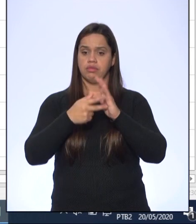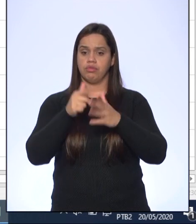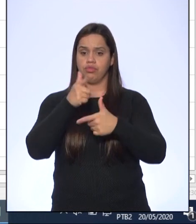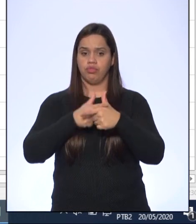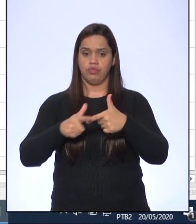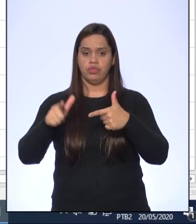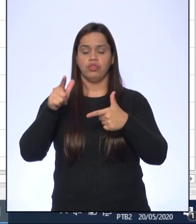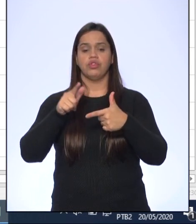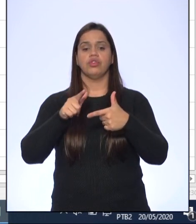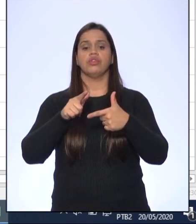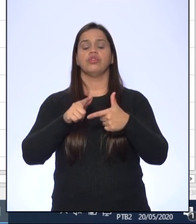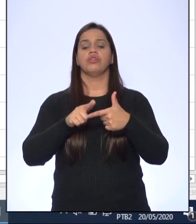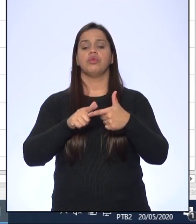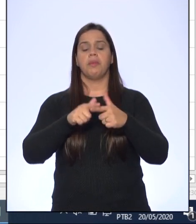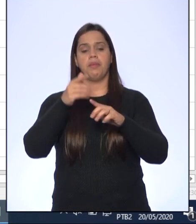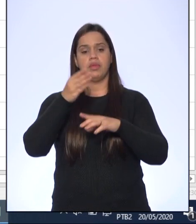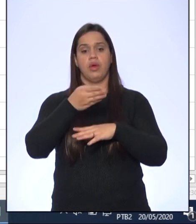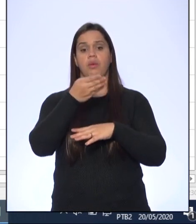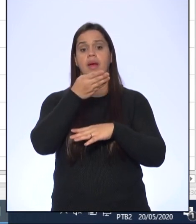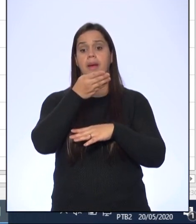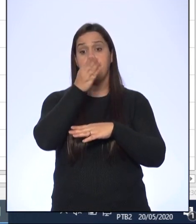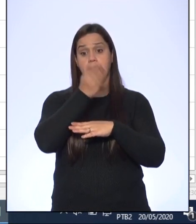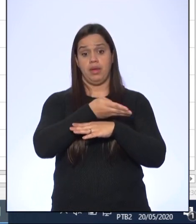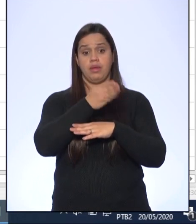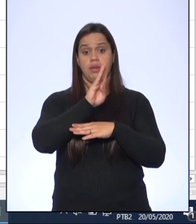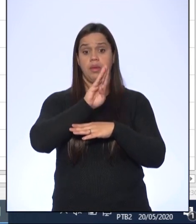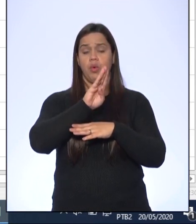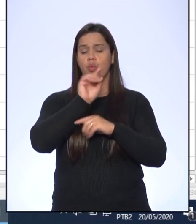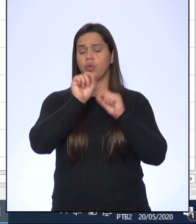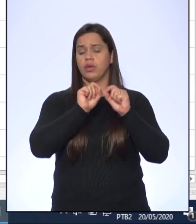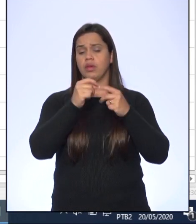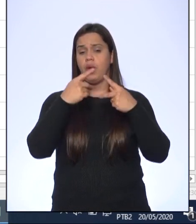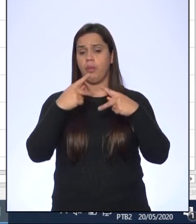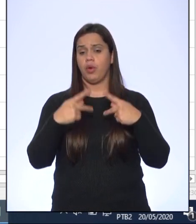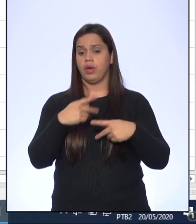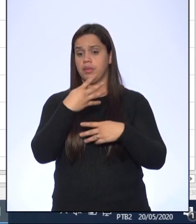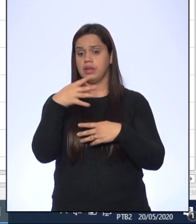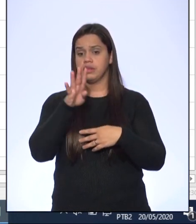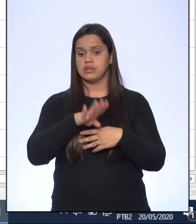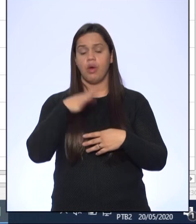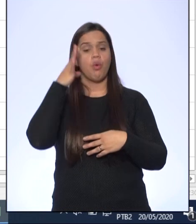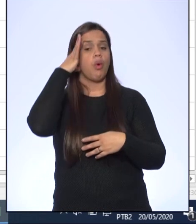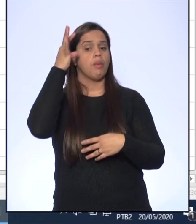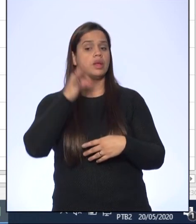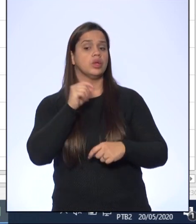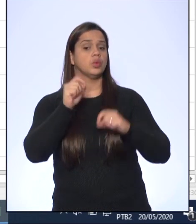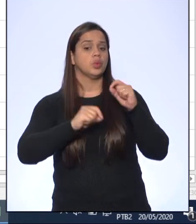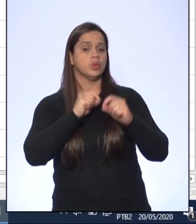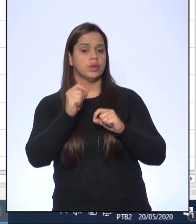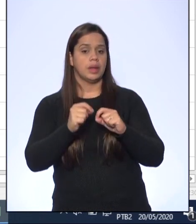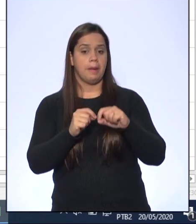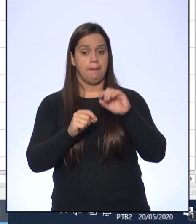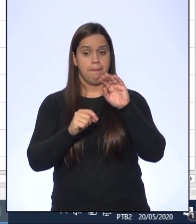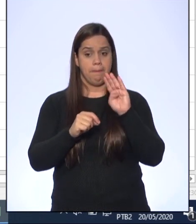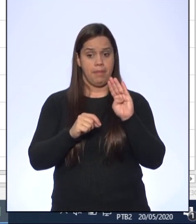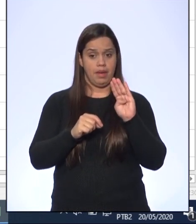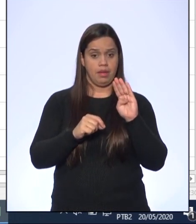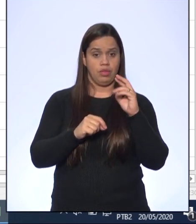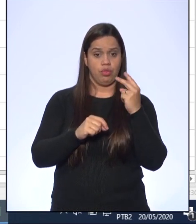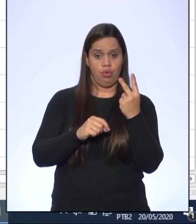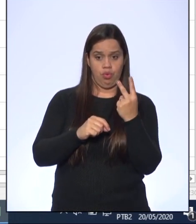dividido, seleciona a outra. O que que o programa está entendendo? O programa está entendendo como